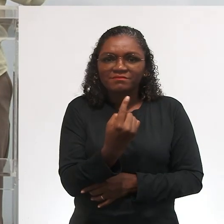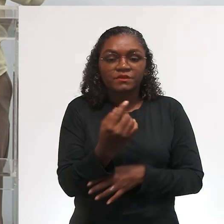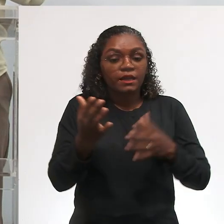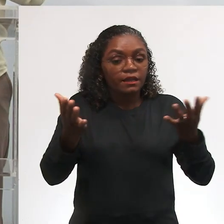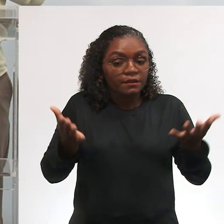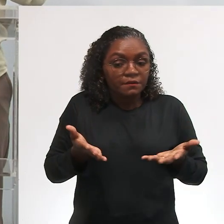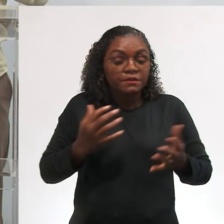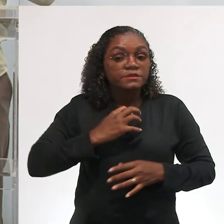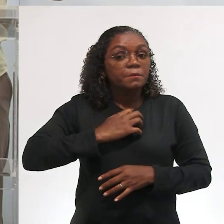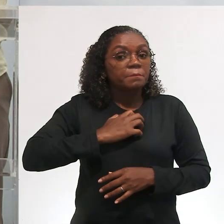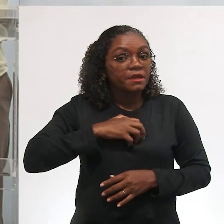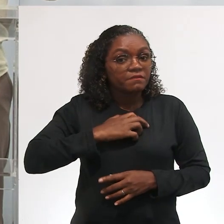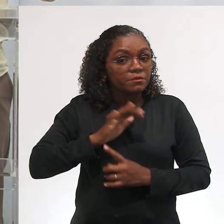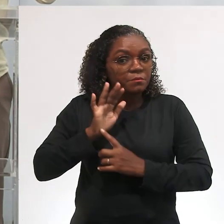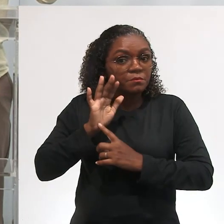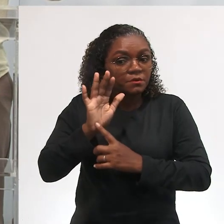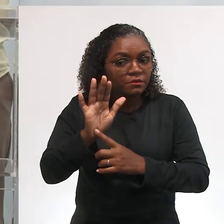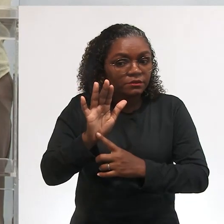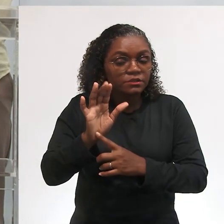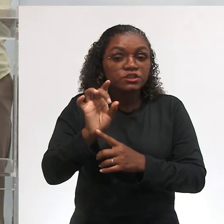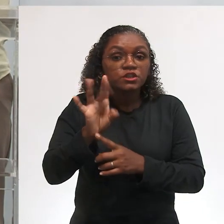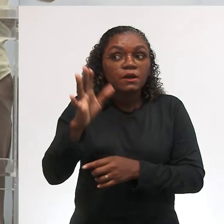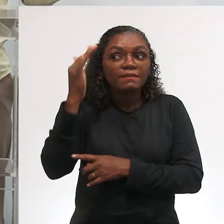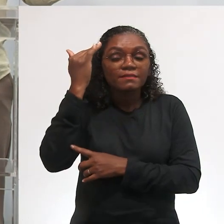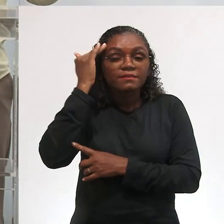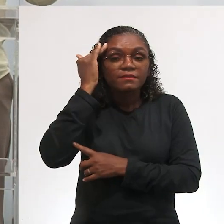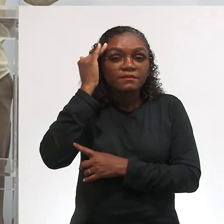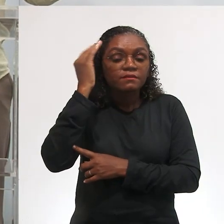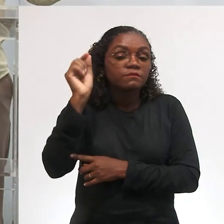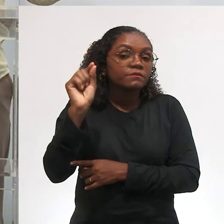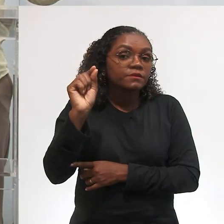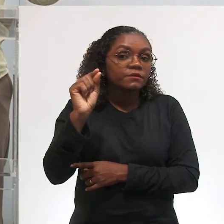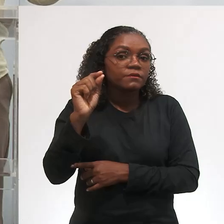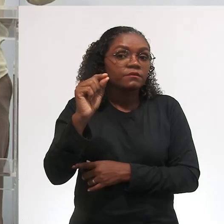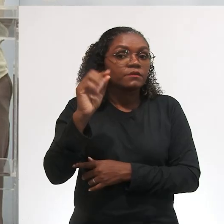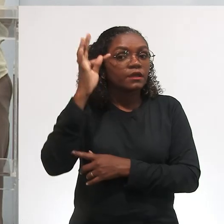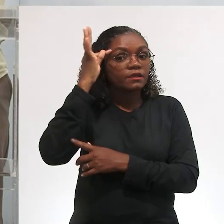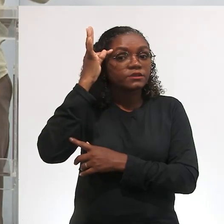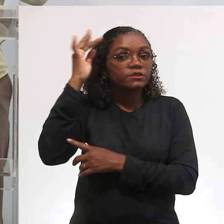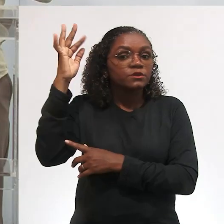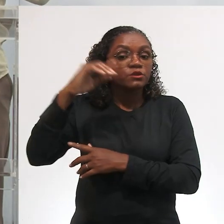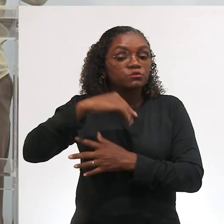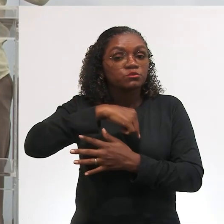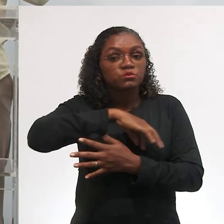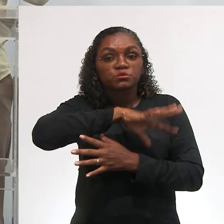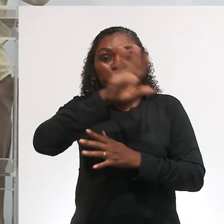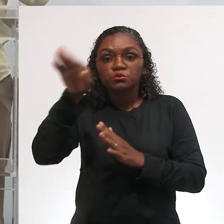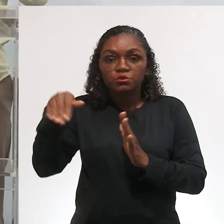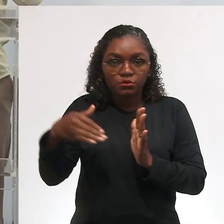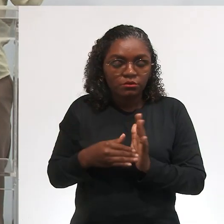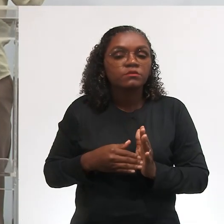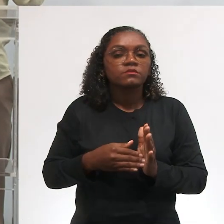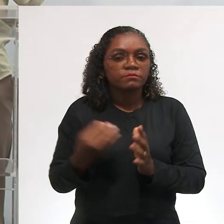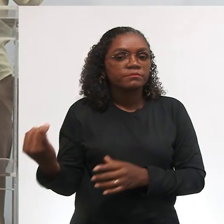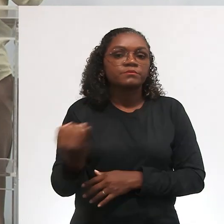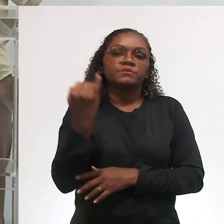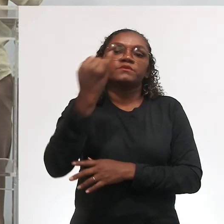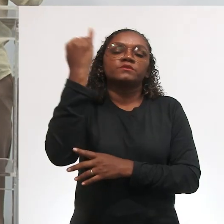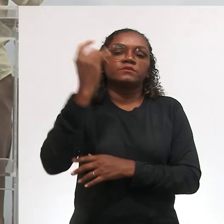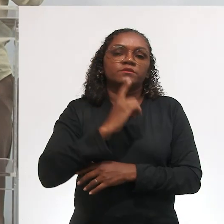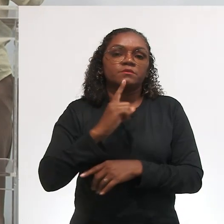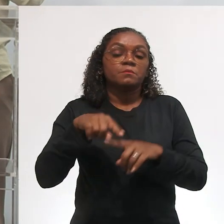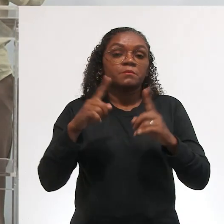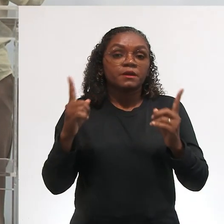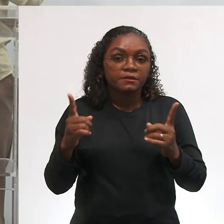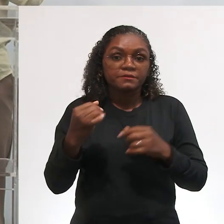do behaviorismo. É entender que todas as teorias são importantes. Mas como é que ela vai funcionar? Se